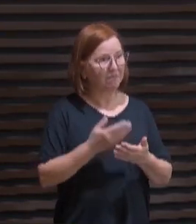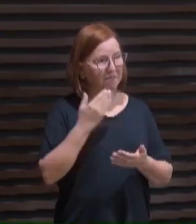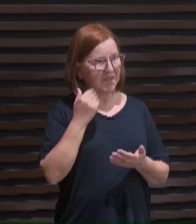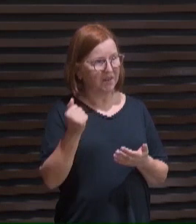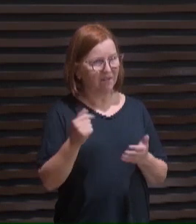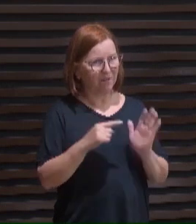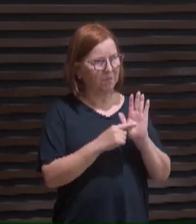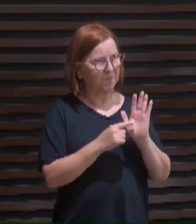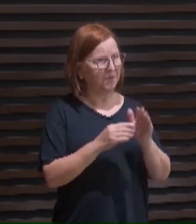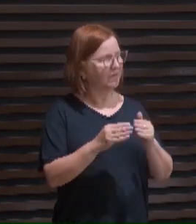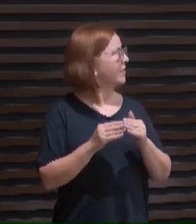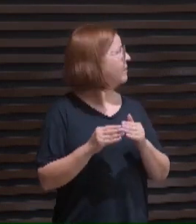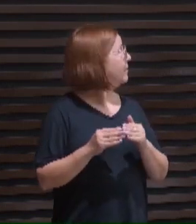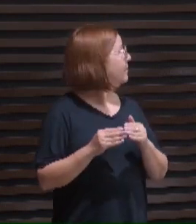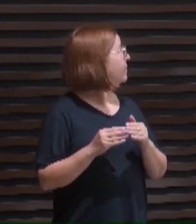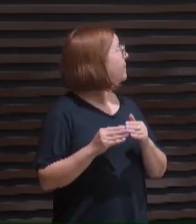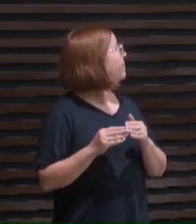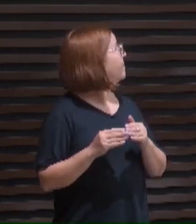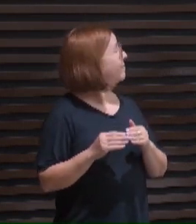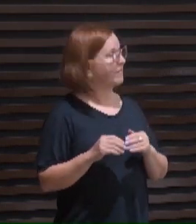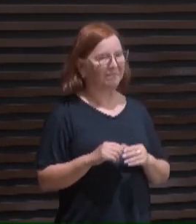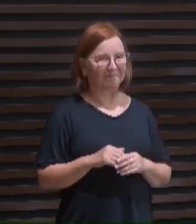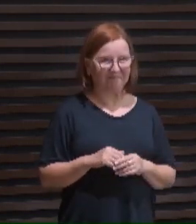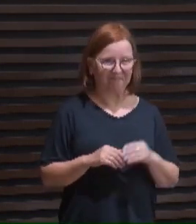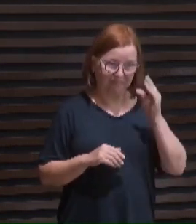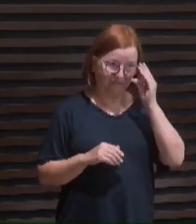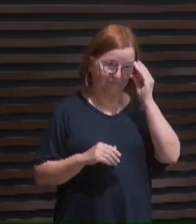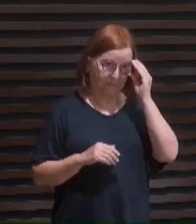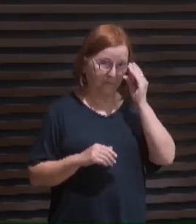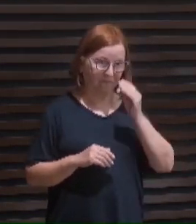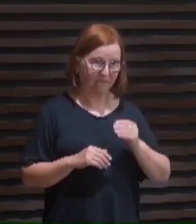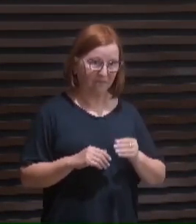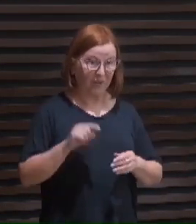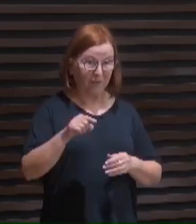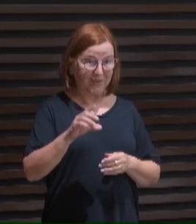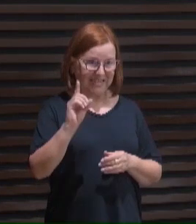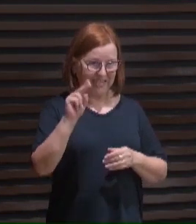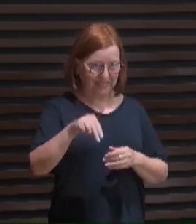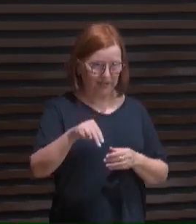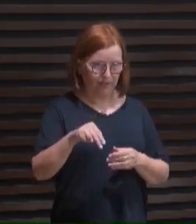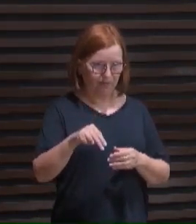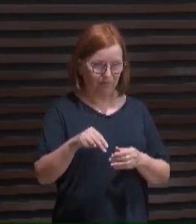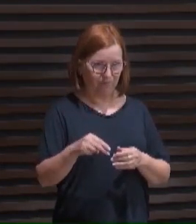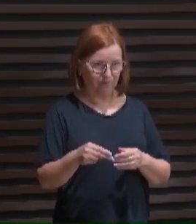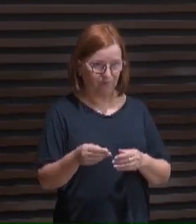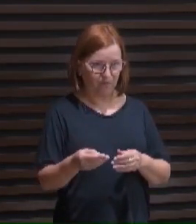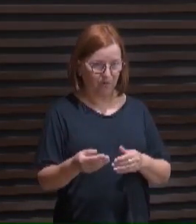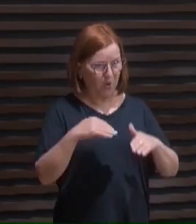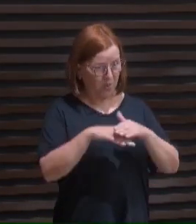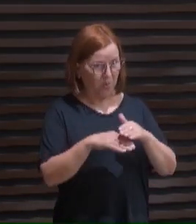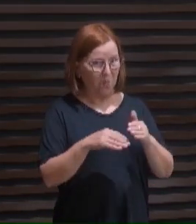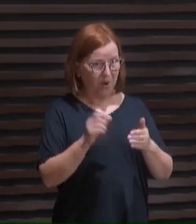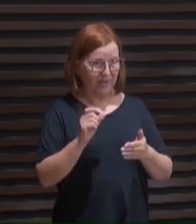ela coloca, e as outras todas, a NVI não coloca. Quanto a você, Daniel, encerra as palavras e sela o